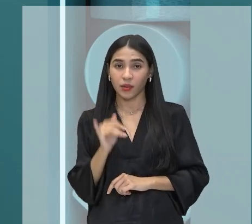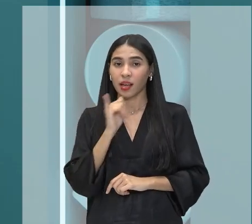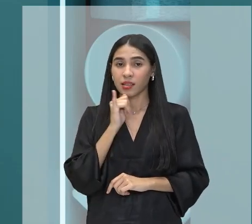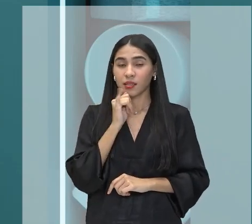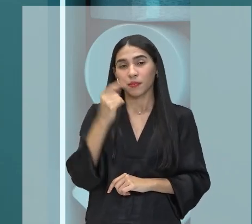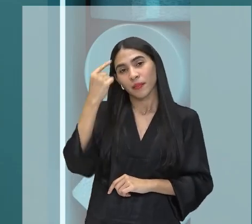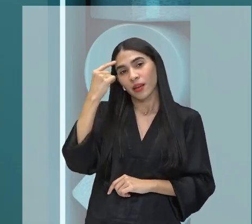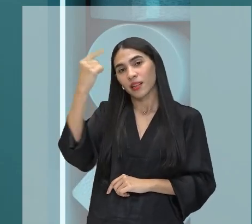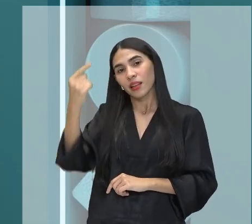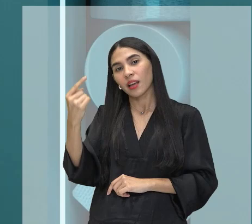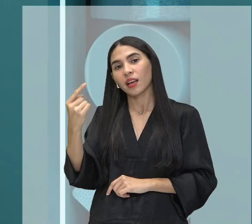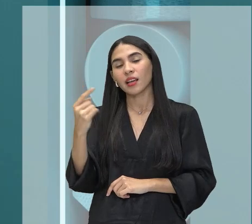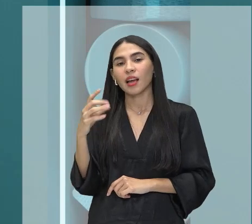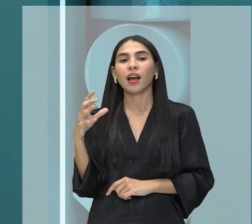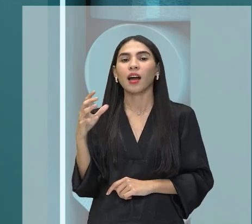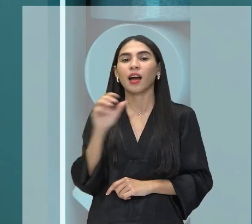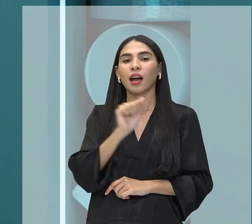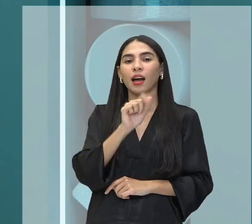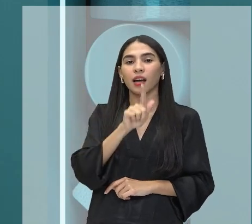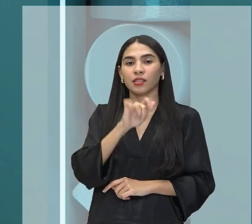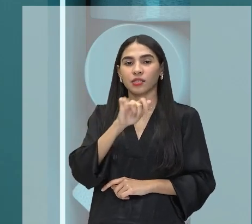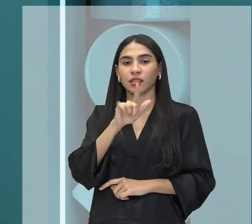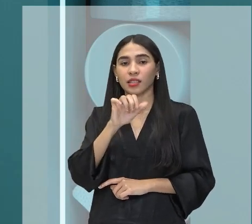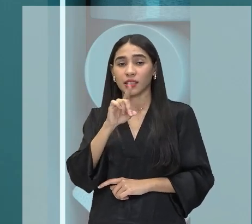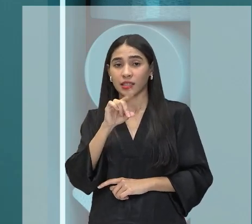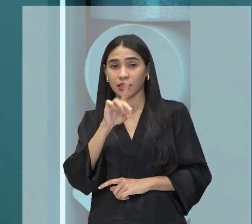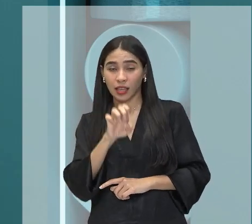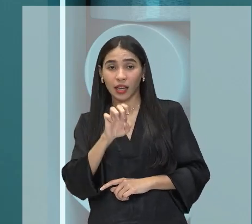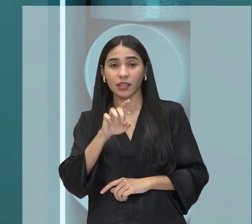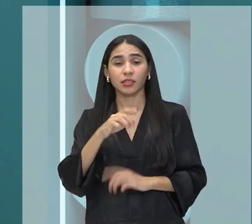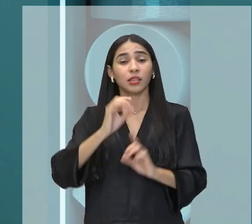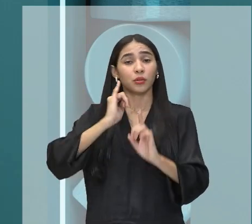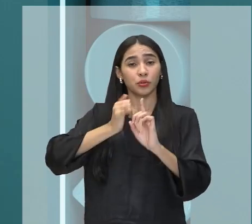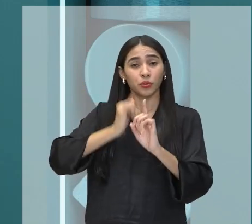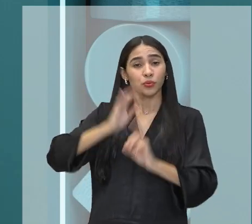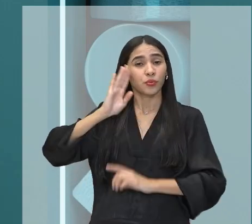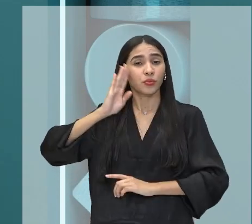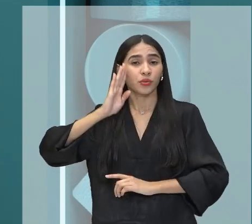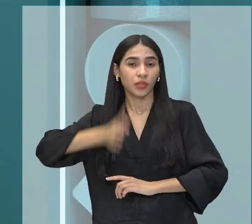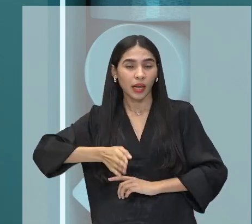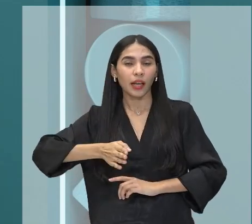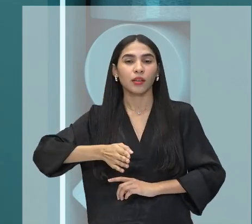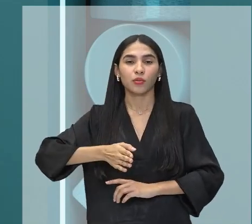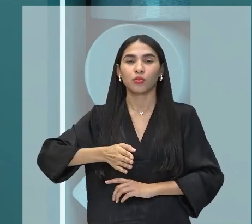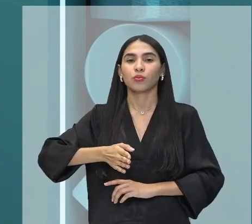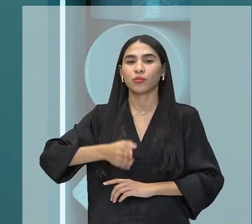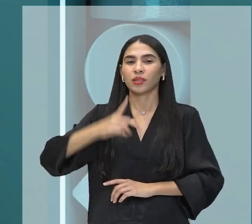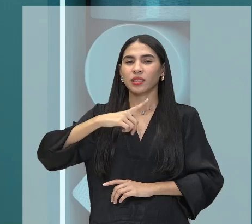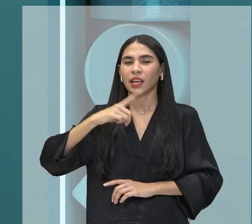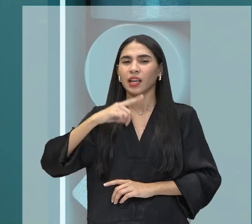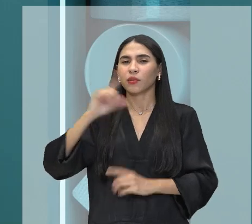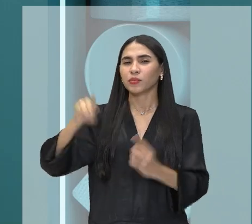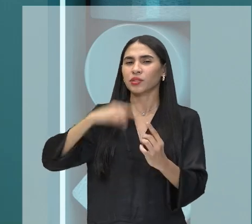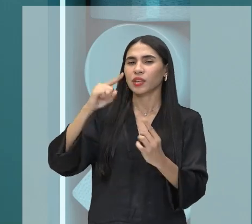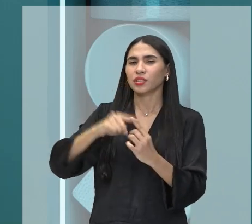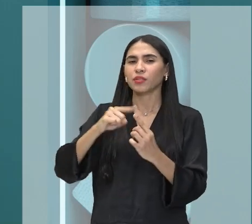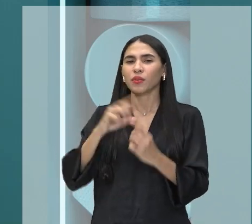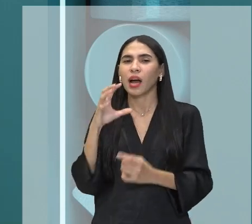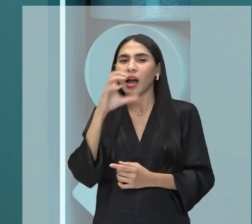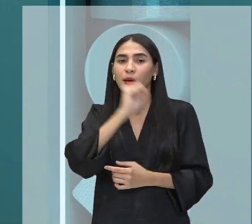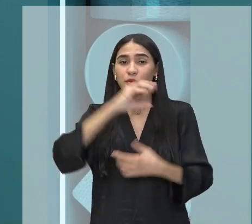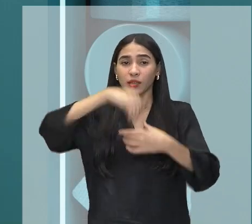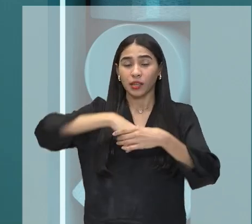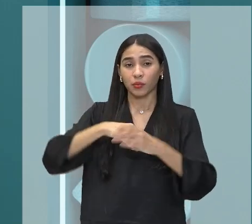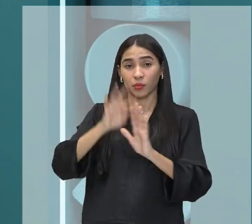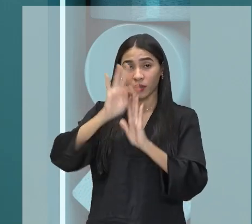uma ideia de agilidade. Você observa que o discurso direto se manifesta e traz agilidade ao texto,